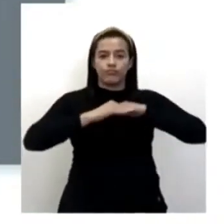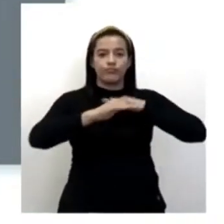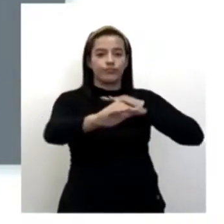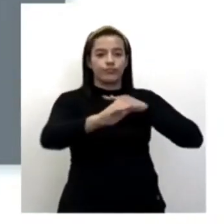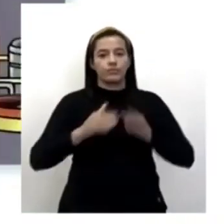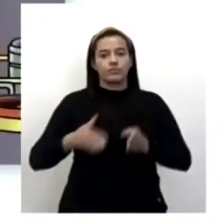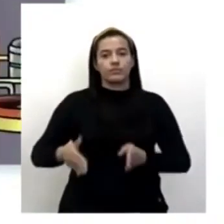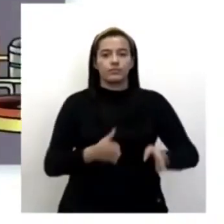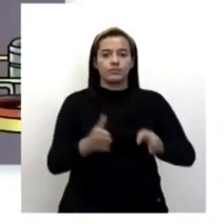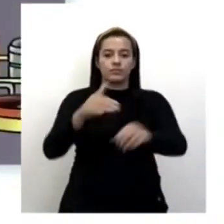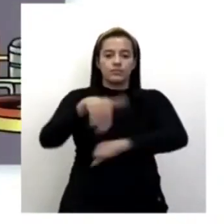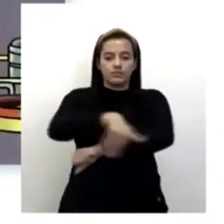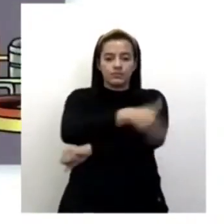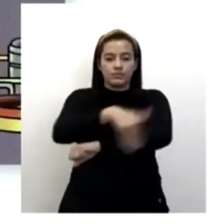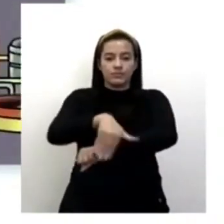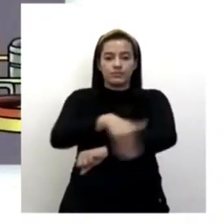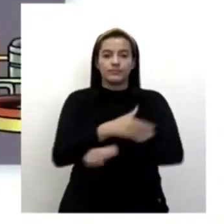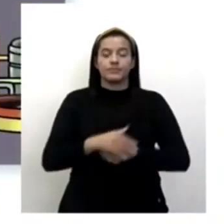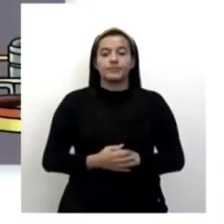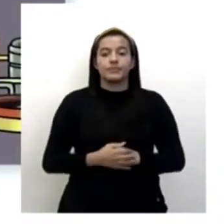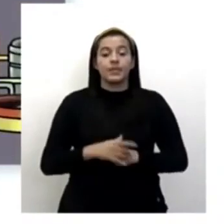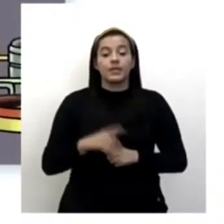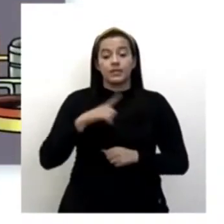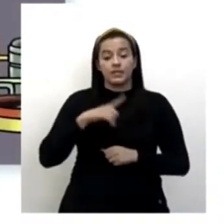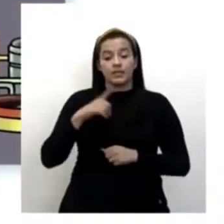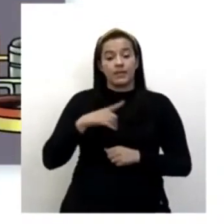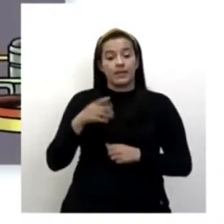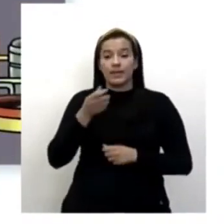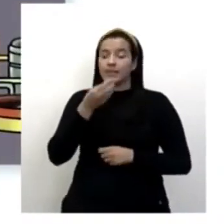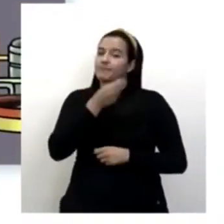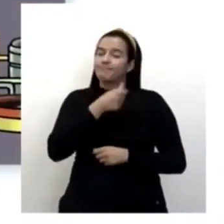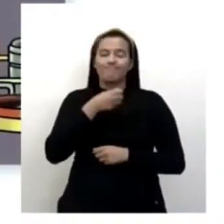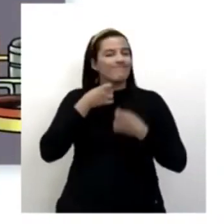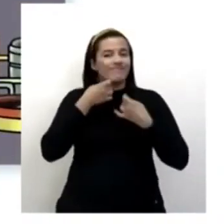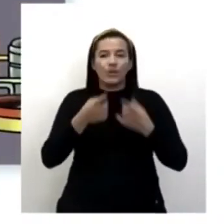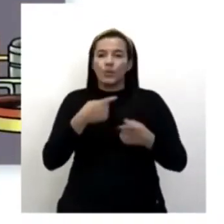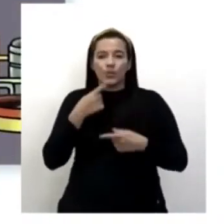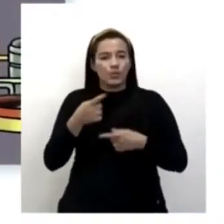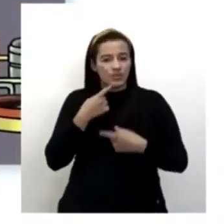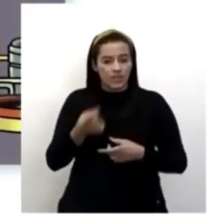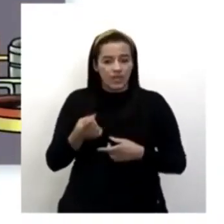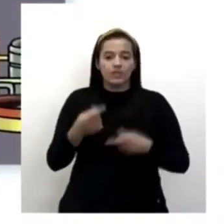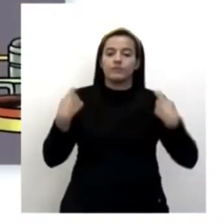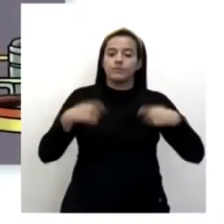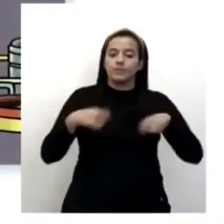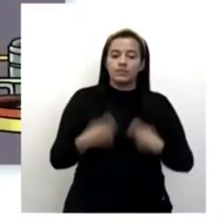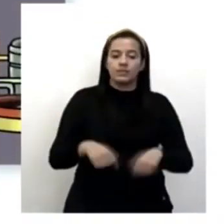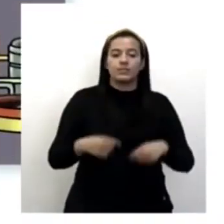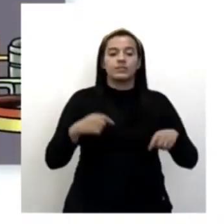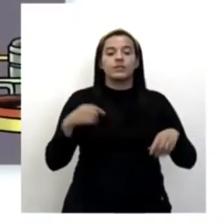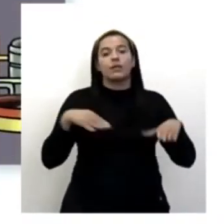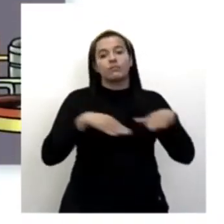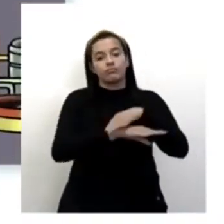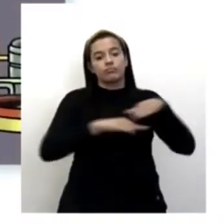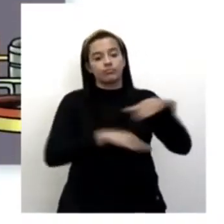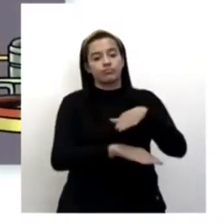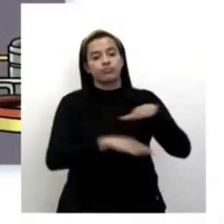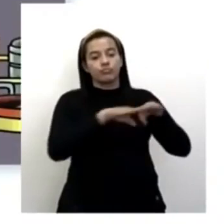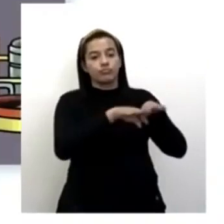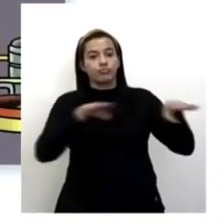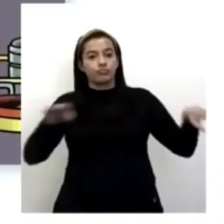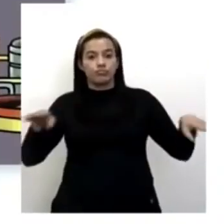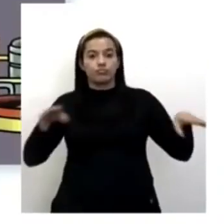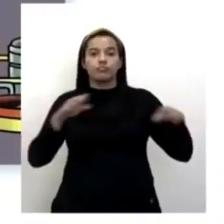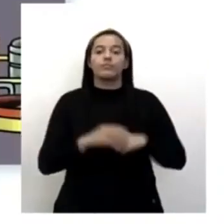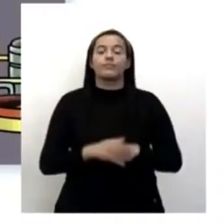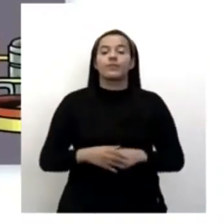ruas. Os rejeitos que não podem ser aproveitados devem ser mandados para aterros sanitários controlados,